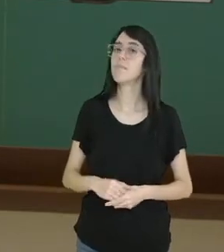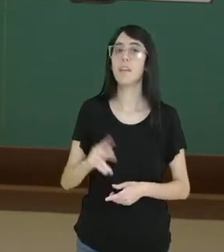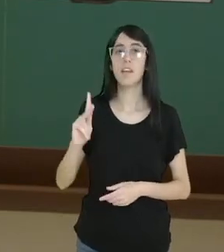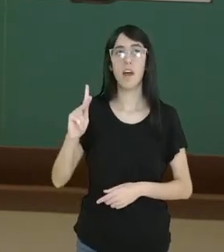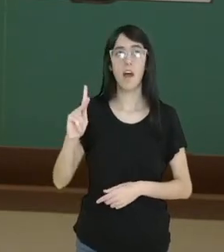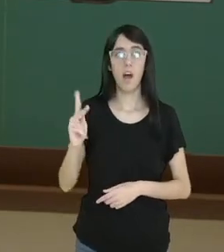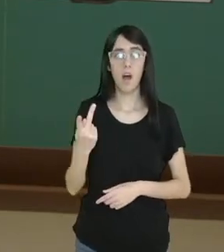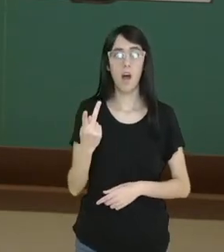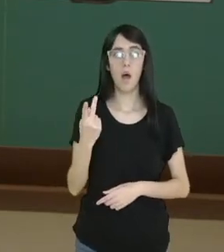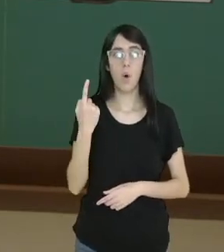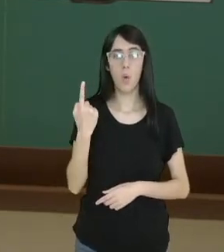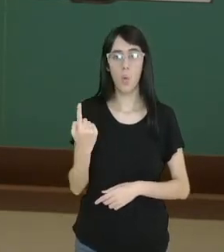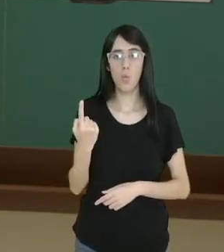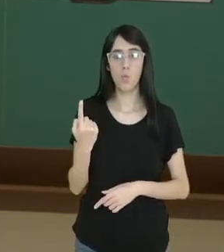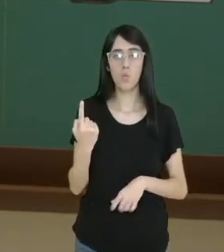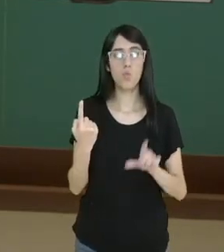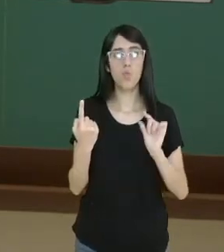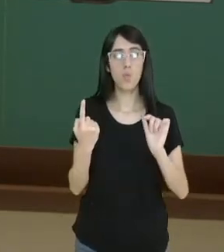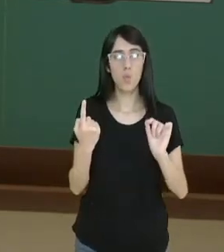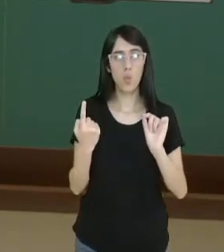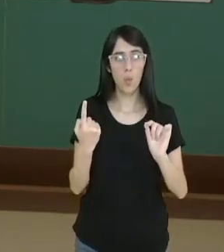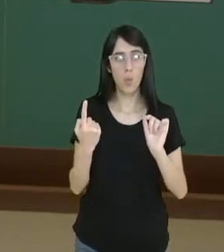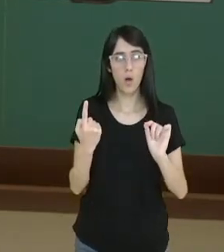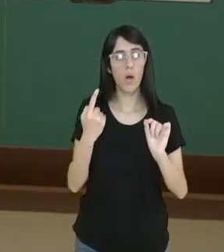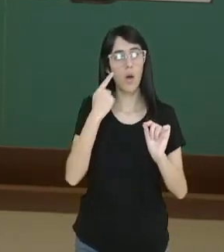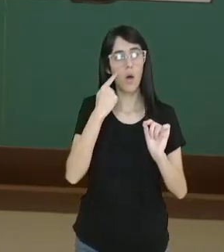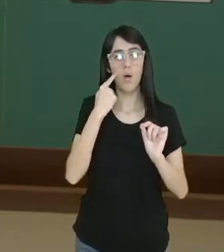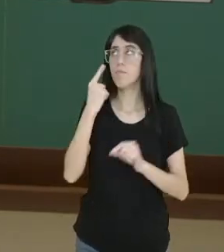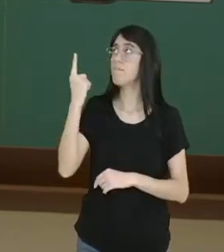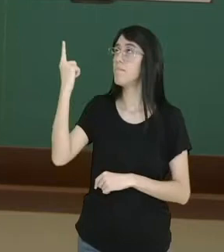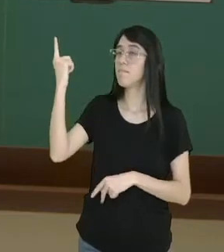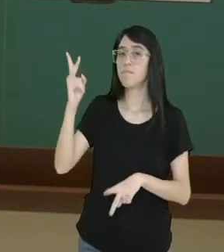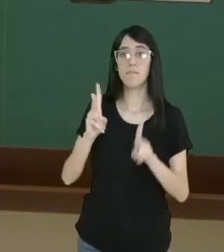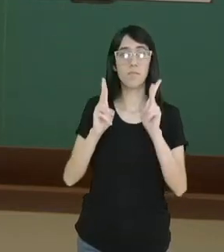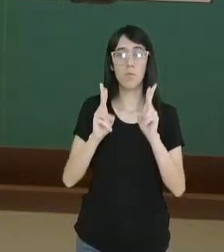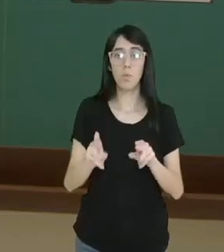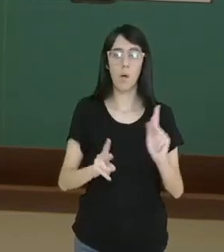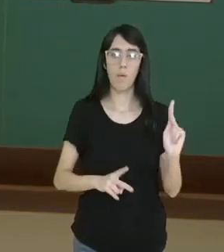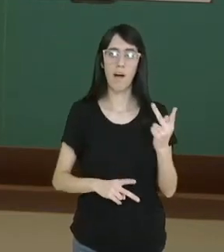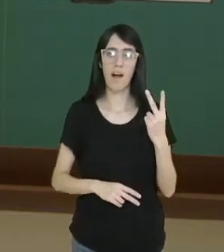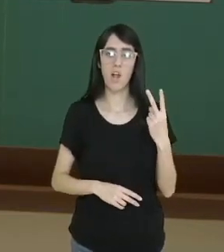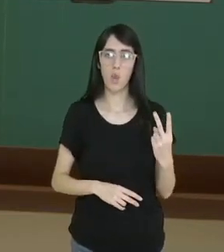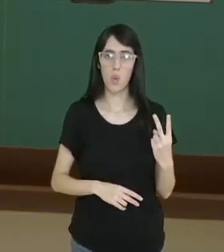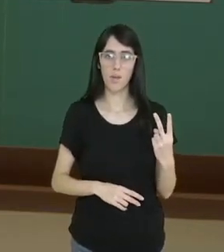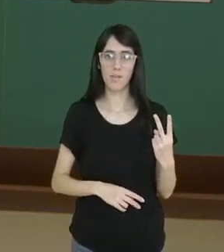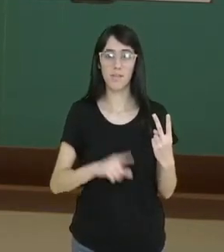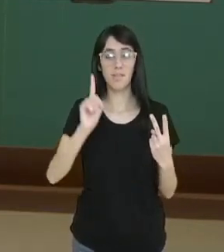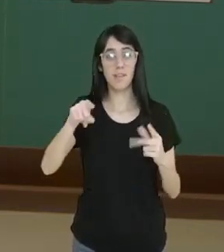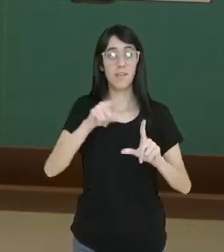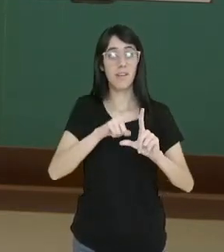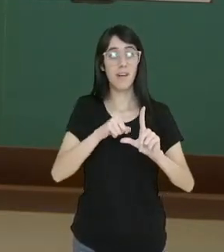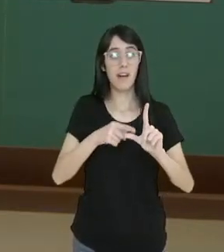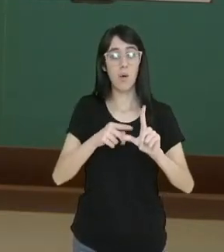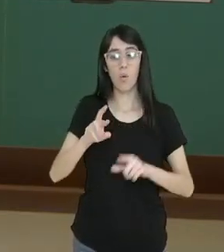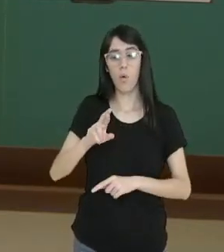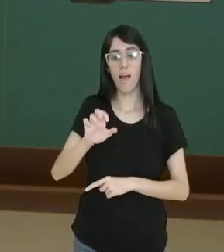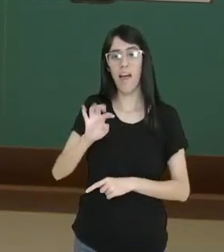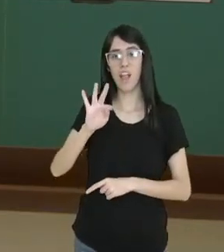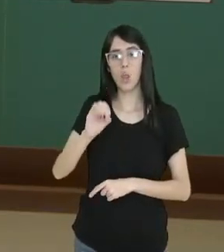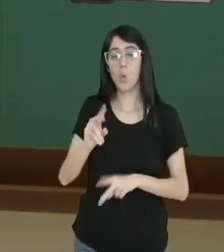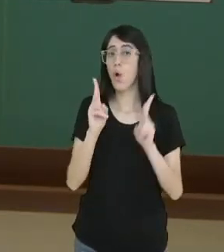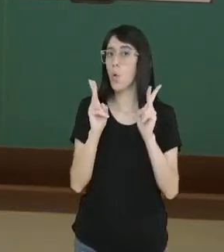H1 é exatamente congruente ao H2, certo? Por quê? São ângulos retos, eles têm a mesma